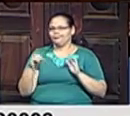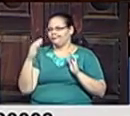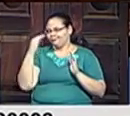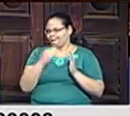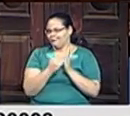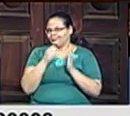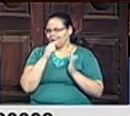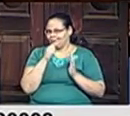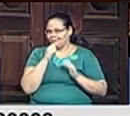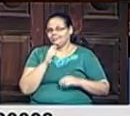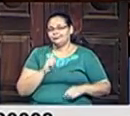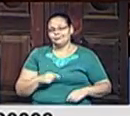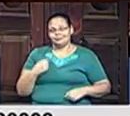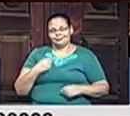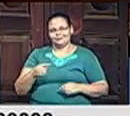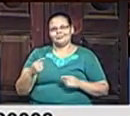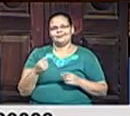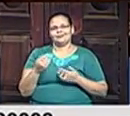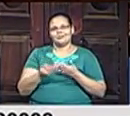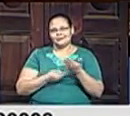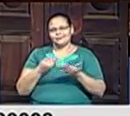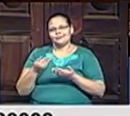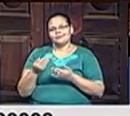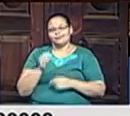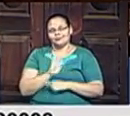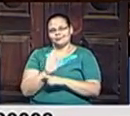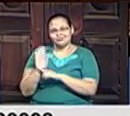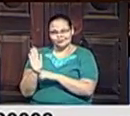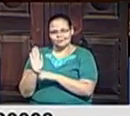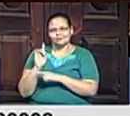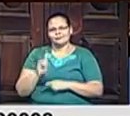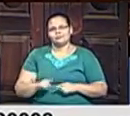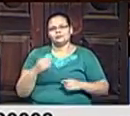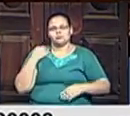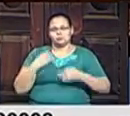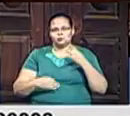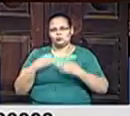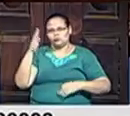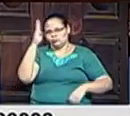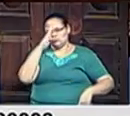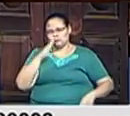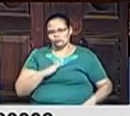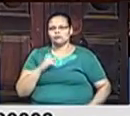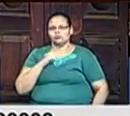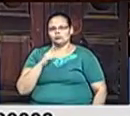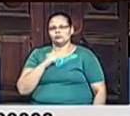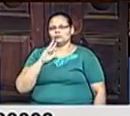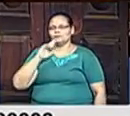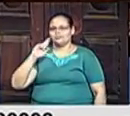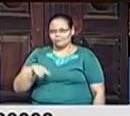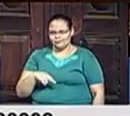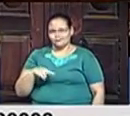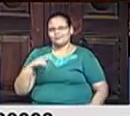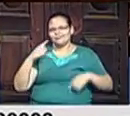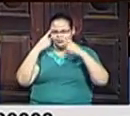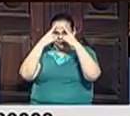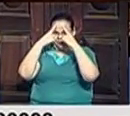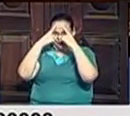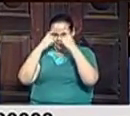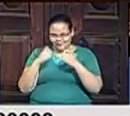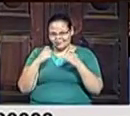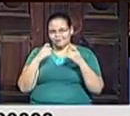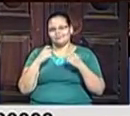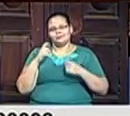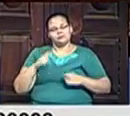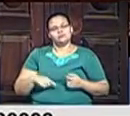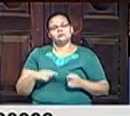Hoje há uma onda de solidariedade à justiça brasileira em razão da violência